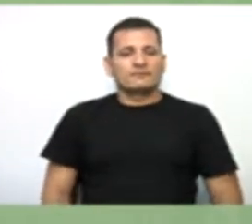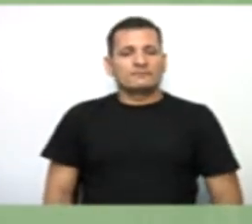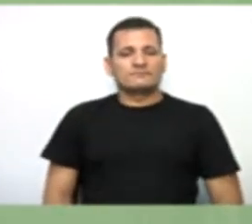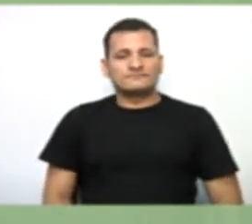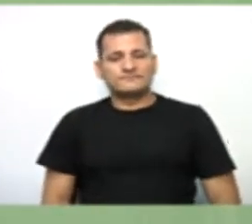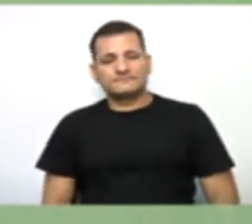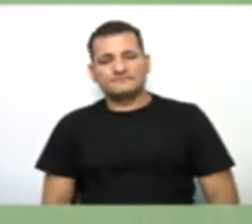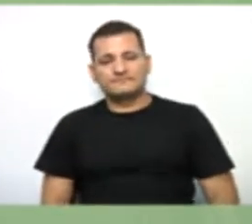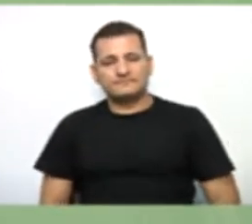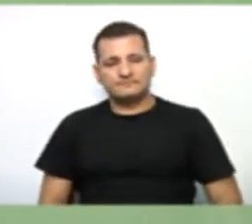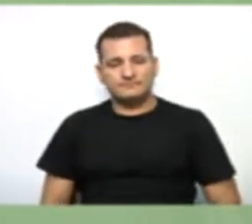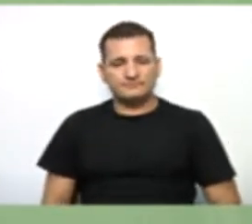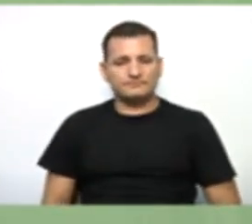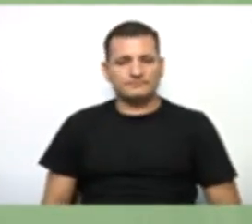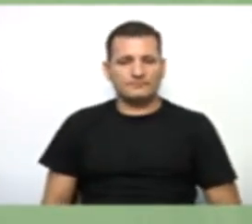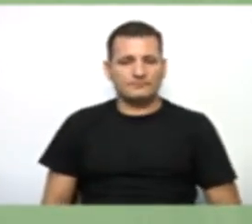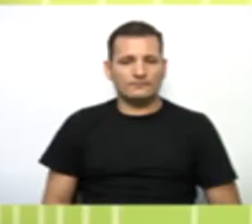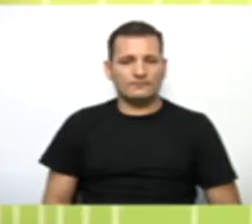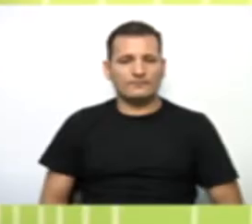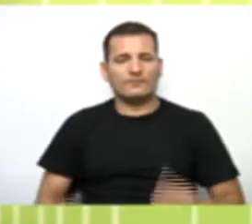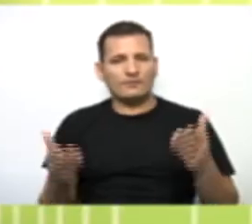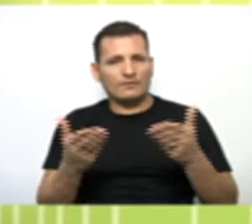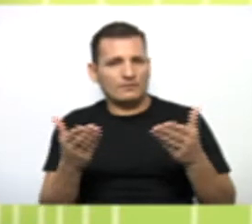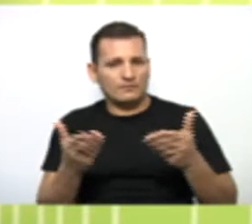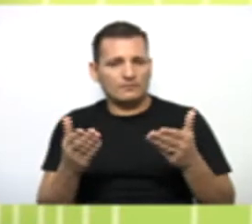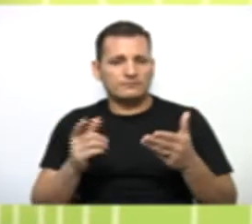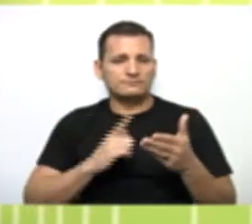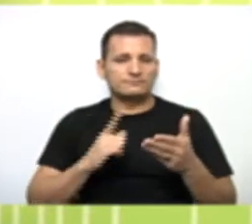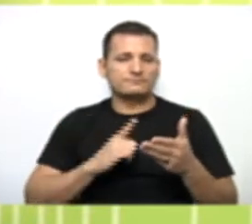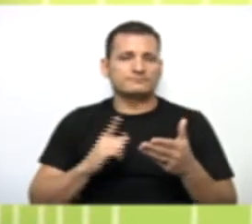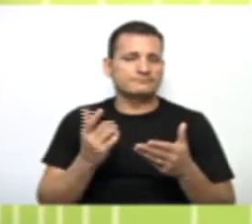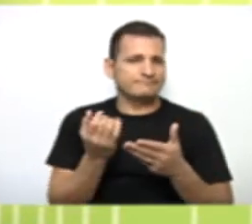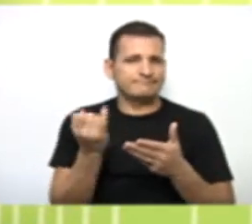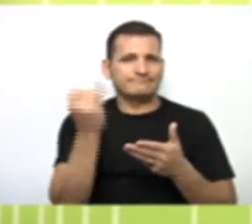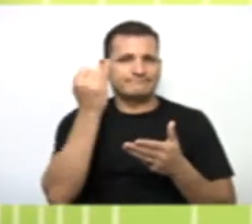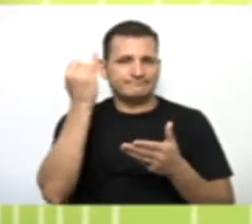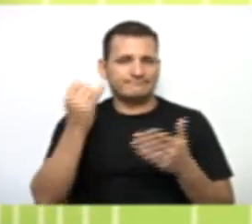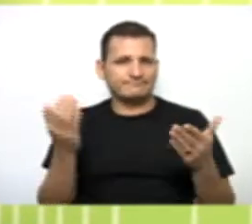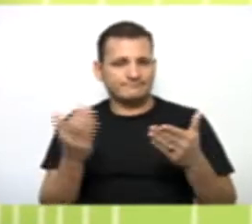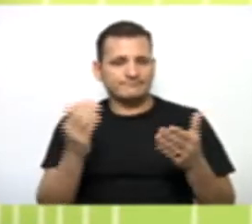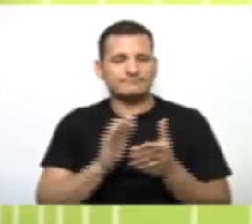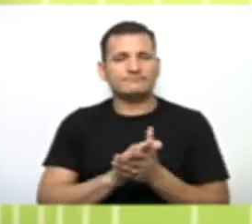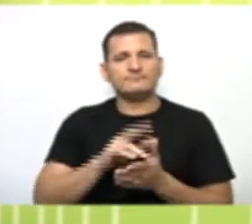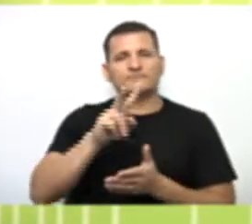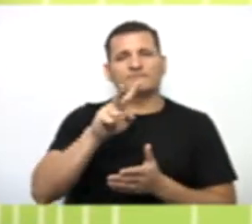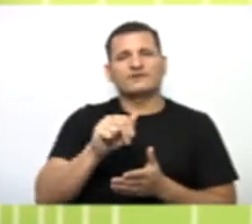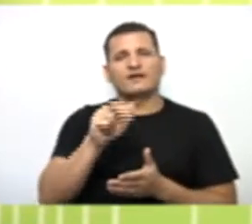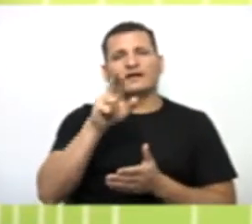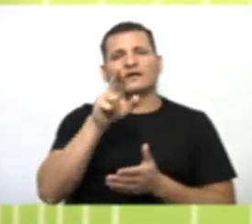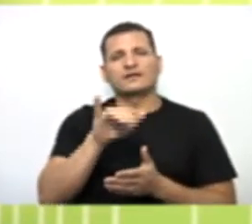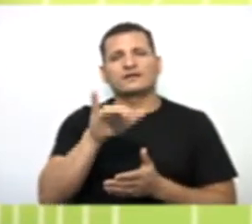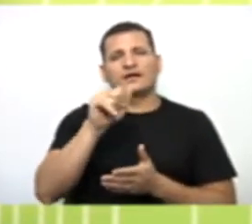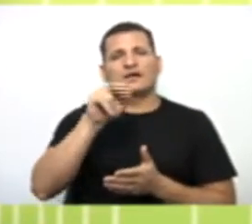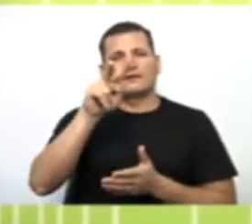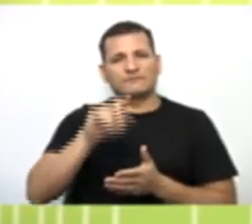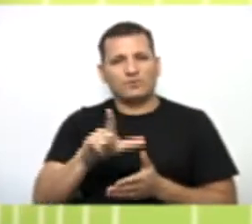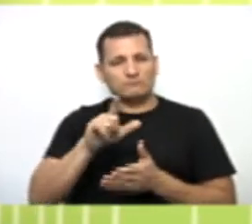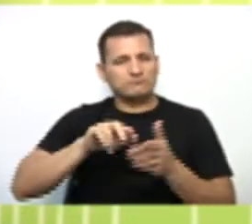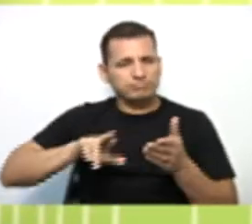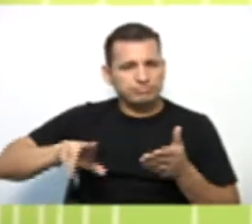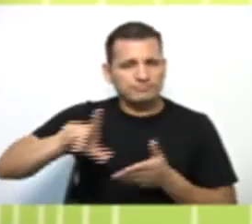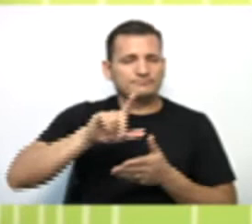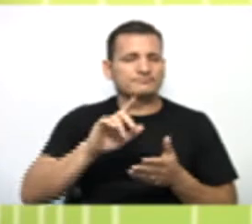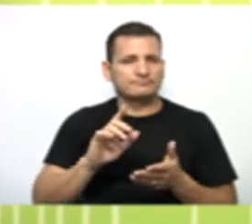falado isso, temos agora uma coisa muito importante, as variáveis básicas da